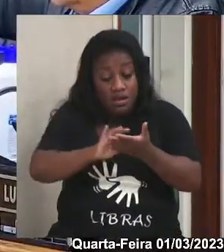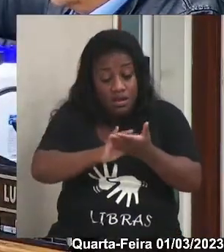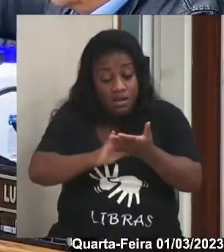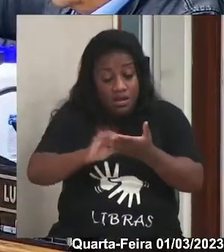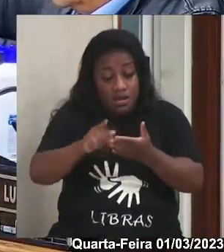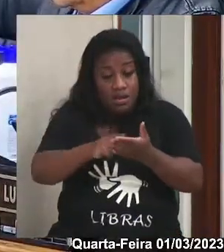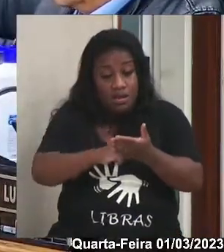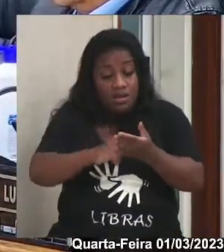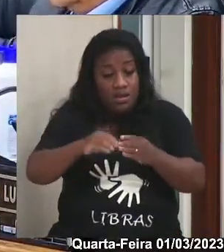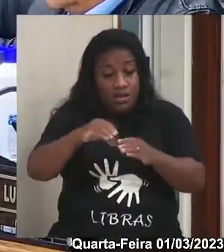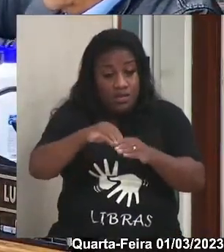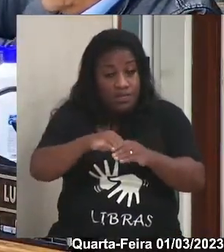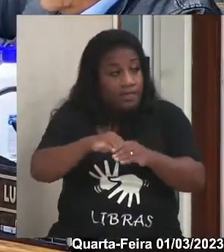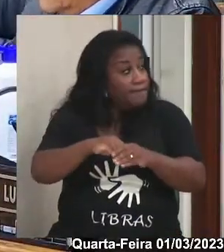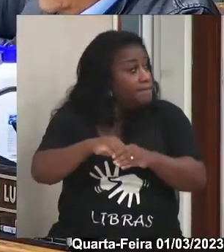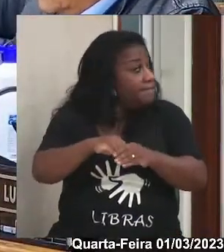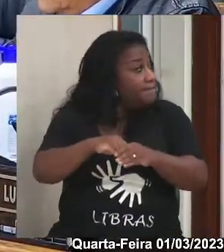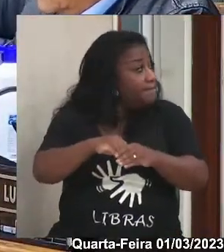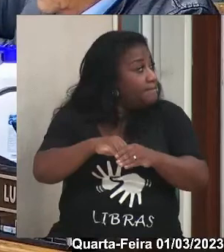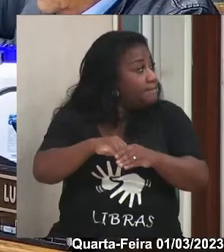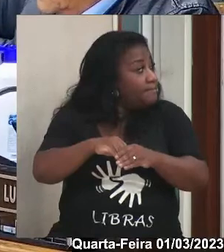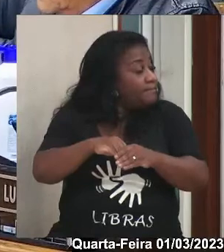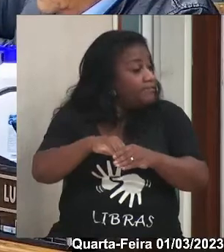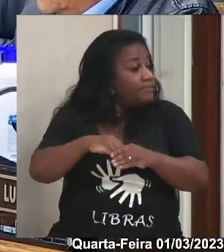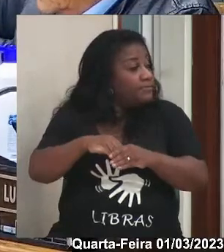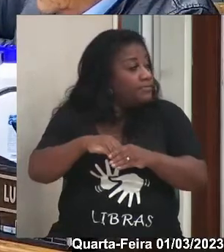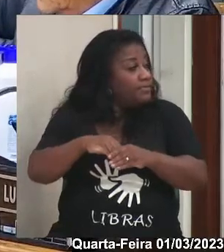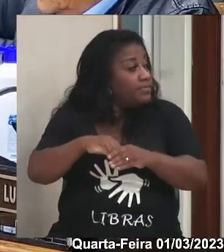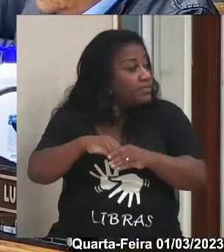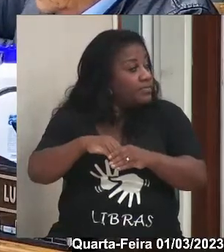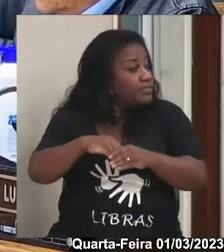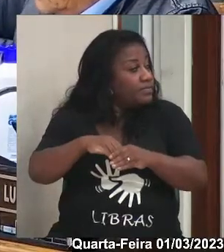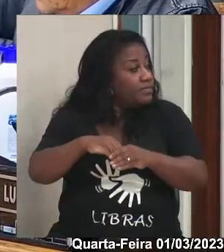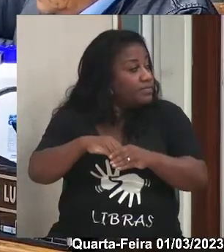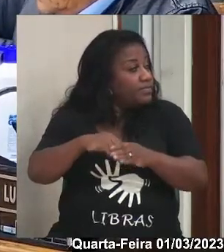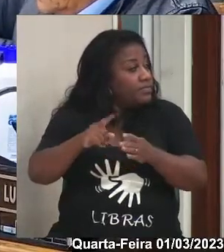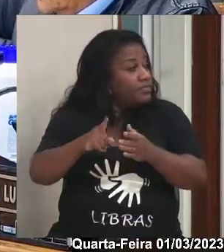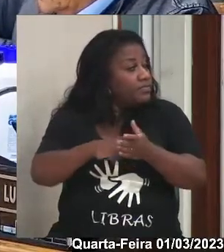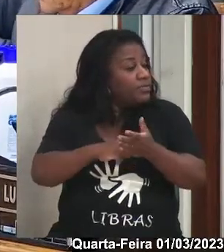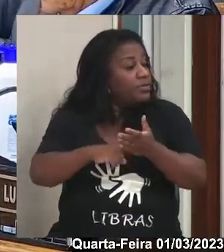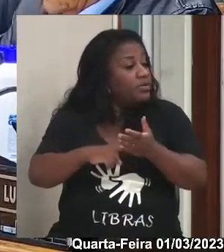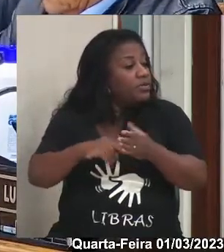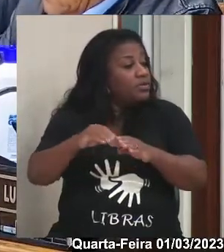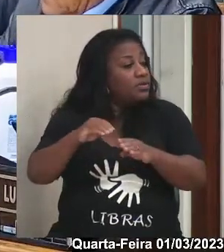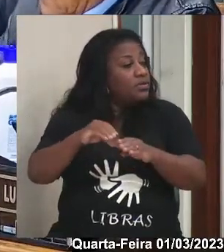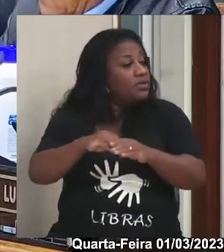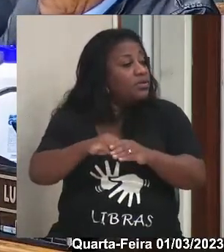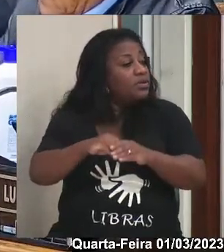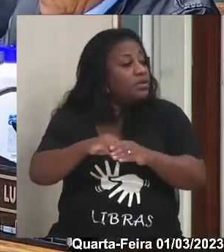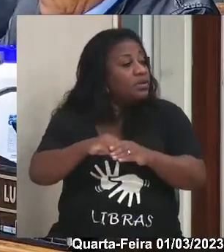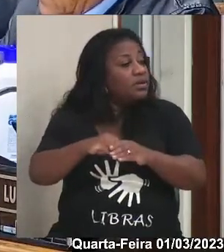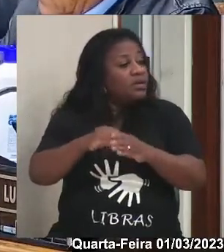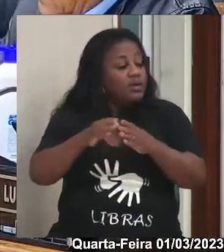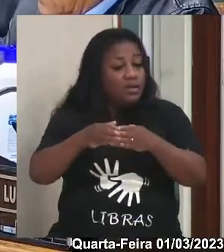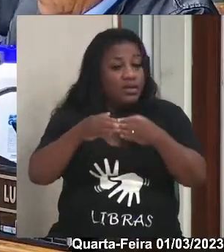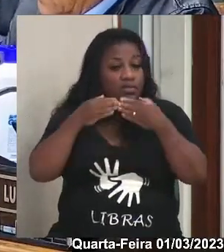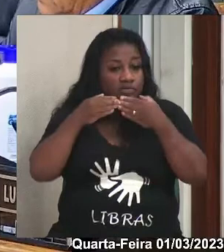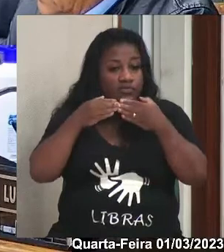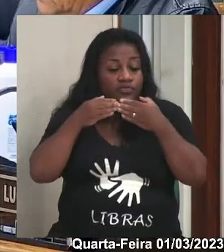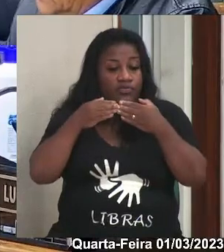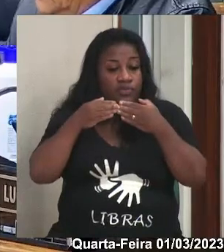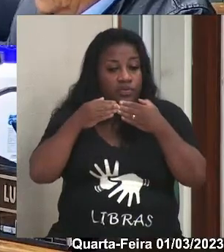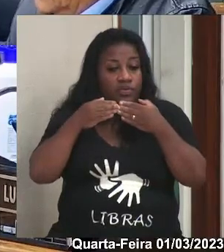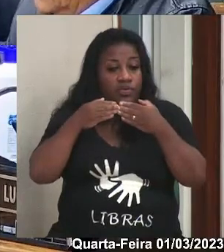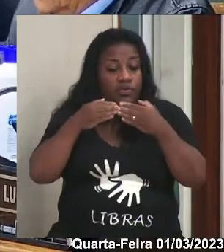nas indicações do vereador Dedé, porque eu não consegui estar votando lá. Gostaria de votar oralmente aí, por gentileza. Tá bom?